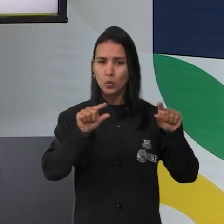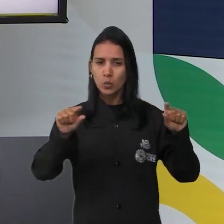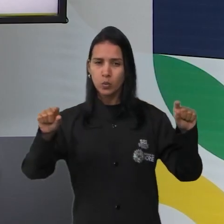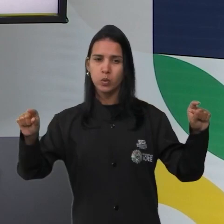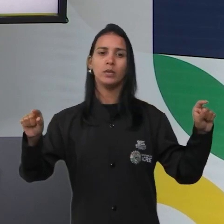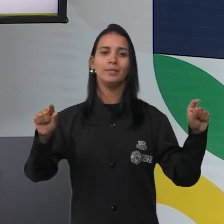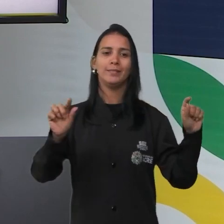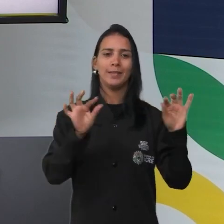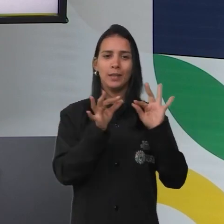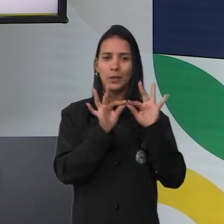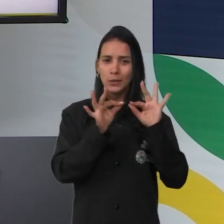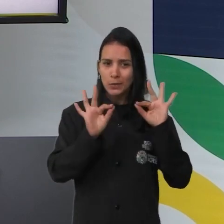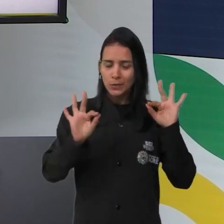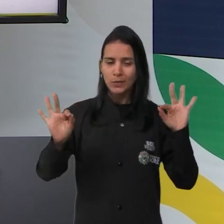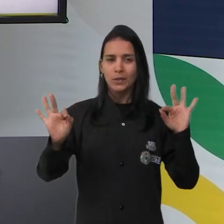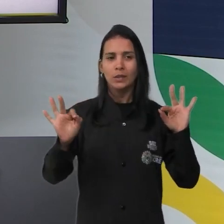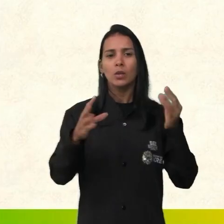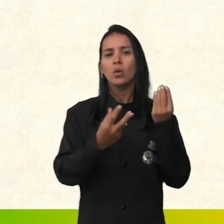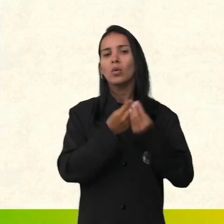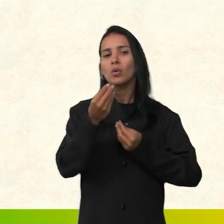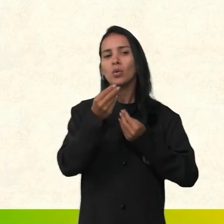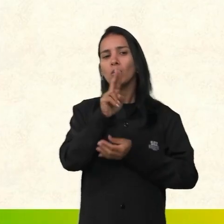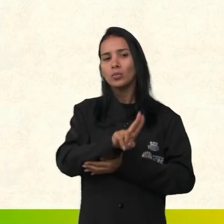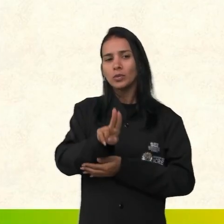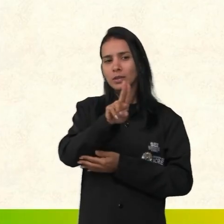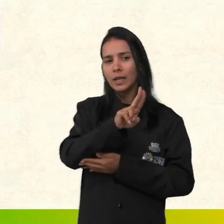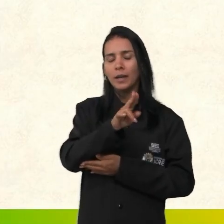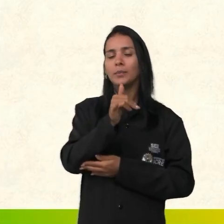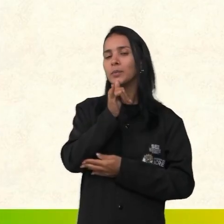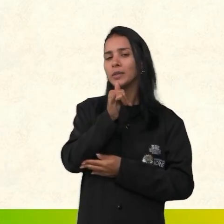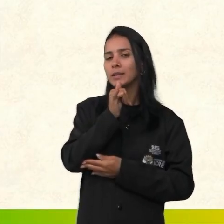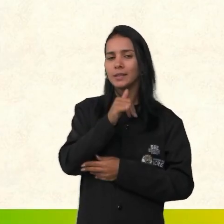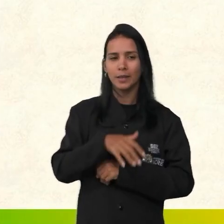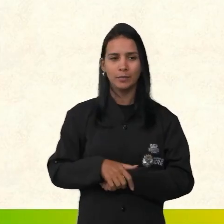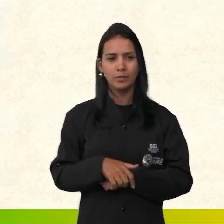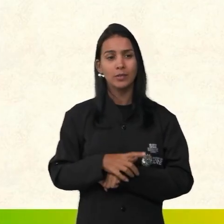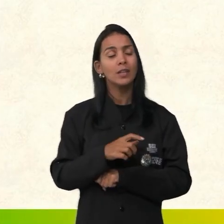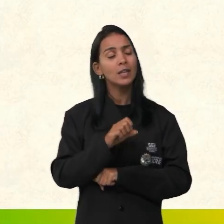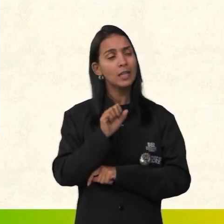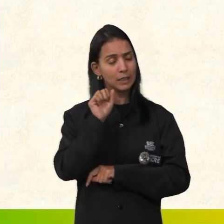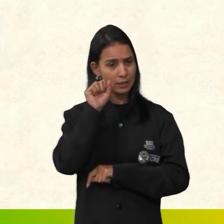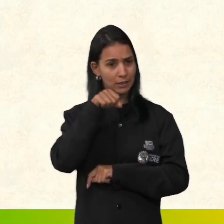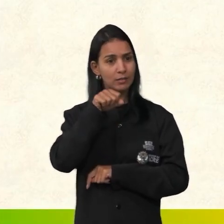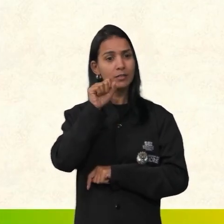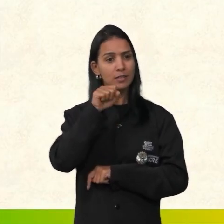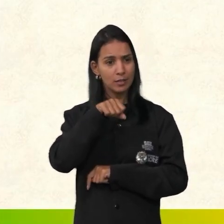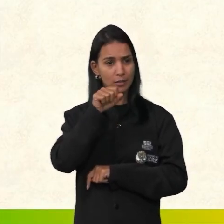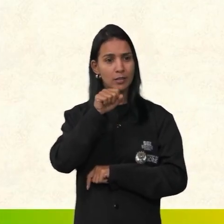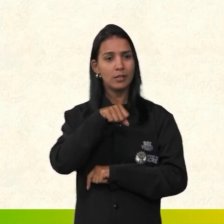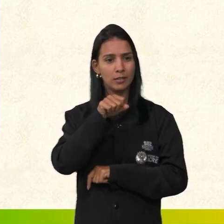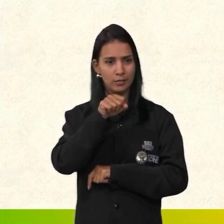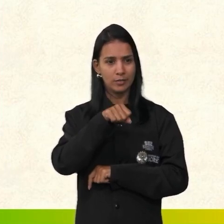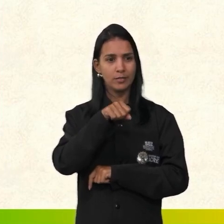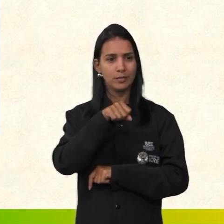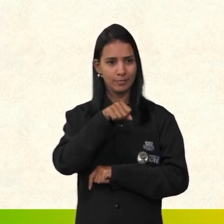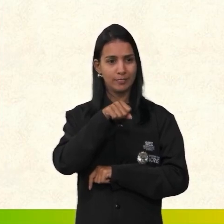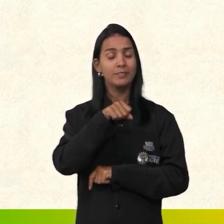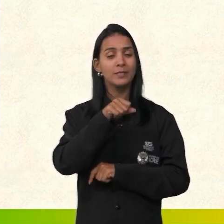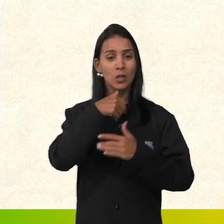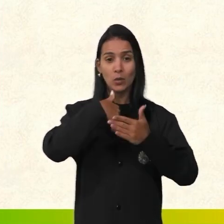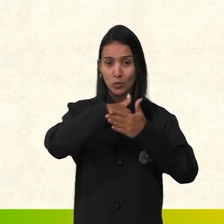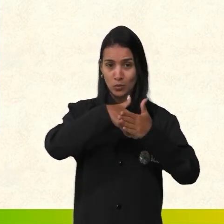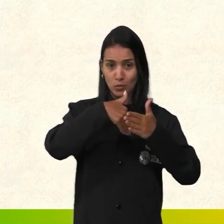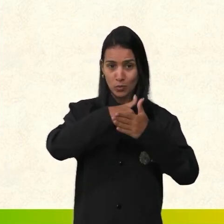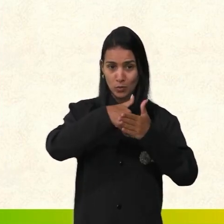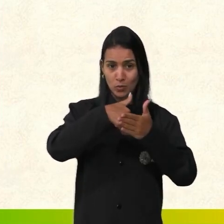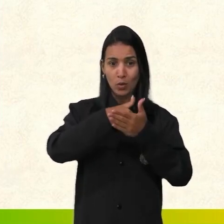que você pode utilizar essas respostas? Nós temos aqui. Yes, I played soccer yesterday. Sim, eu